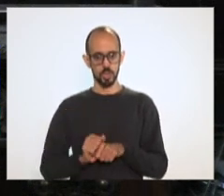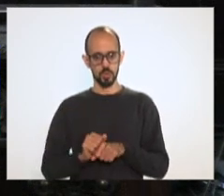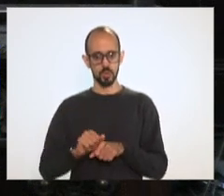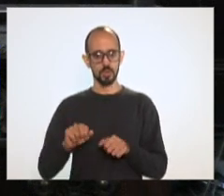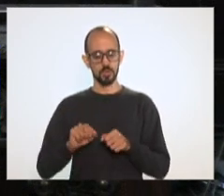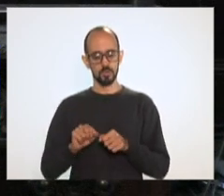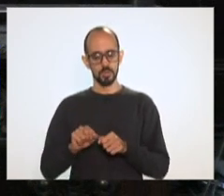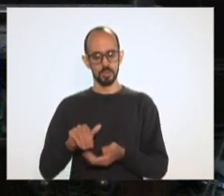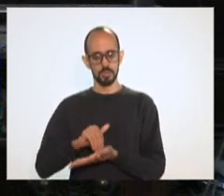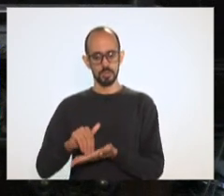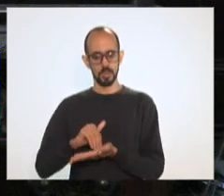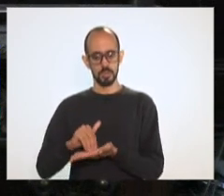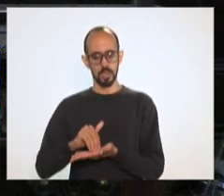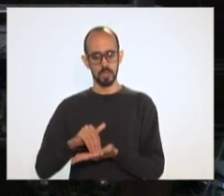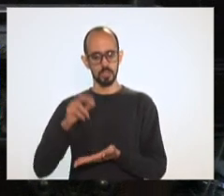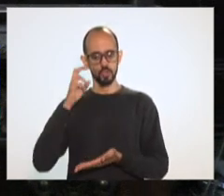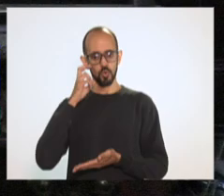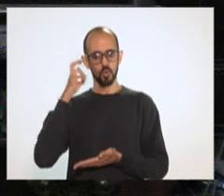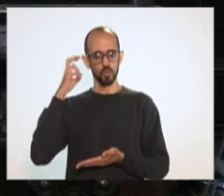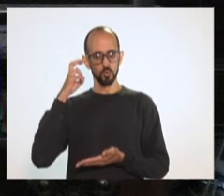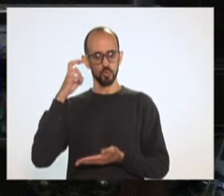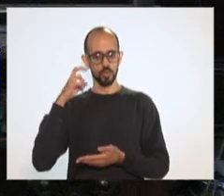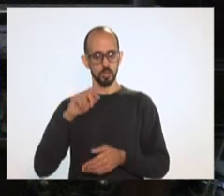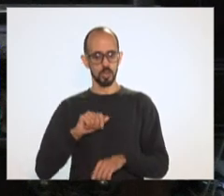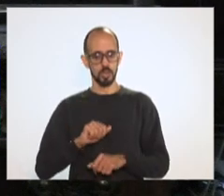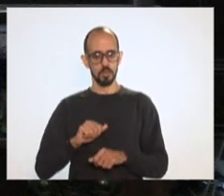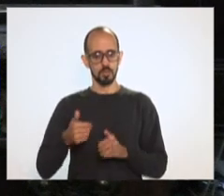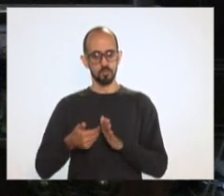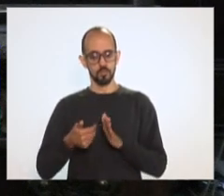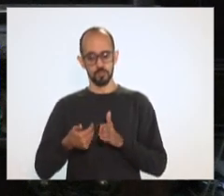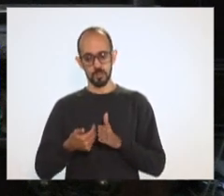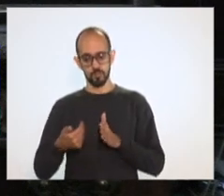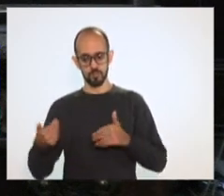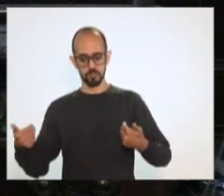pudesse trabalhar não mais a fazenda e